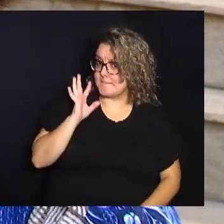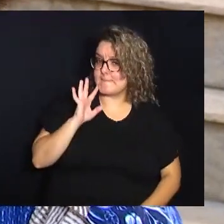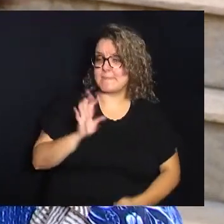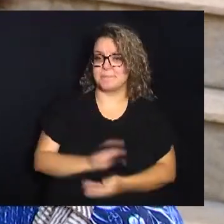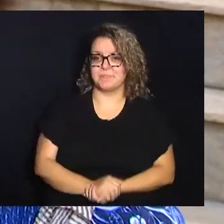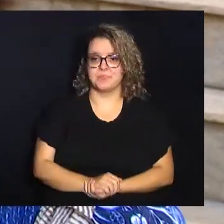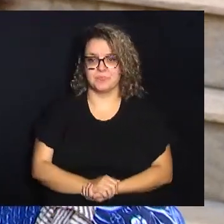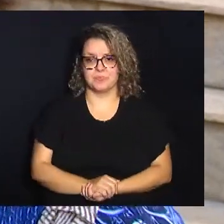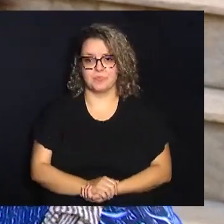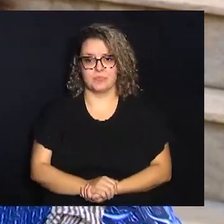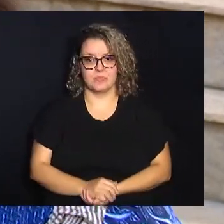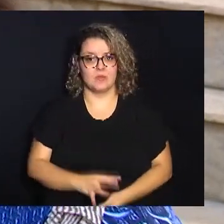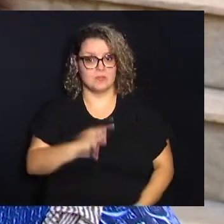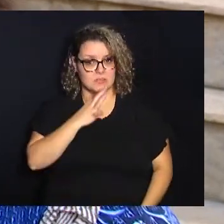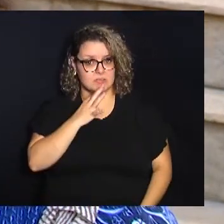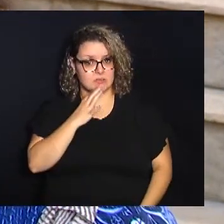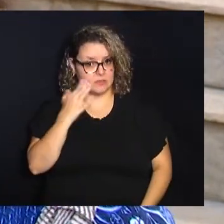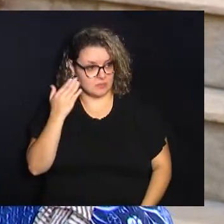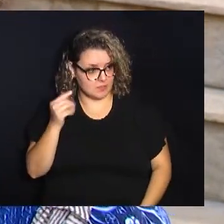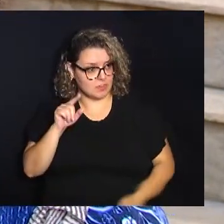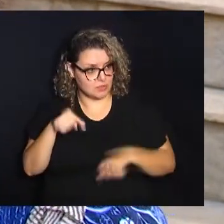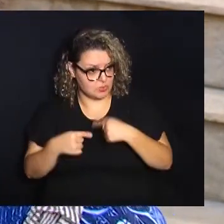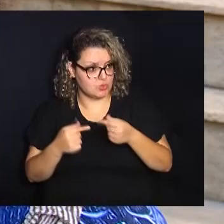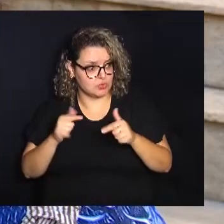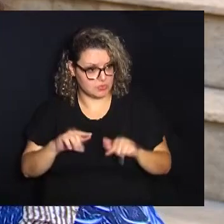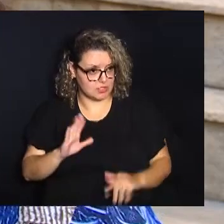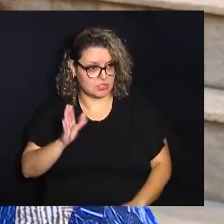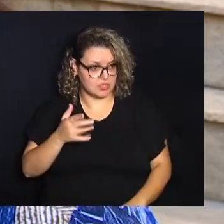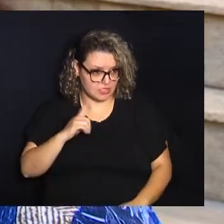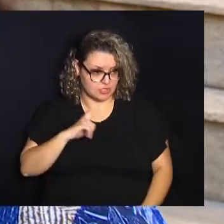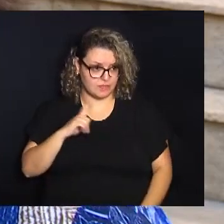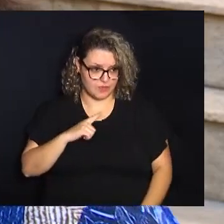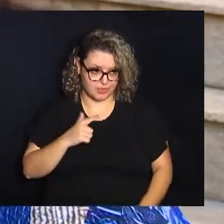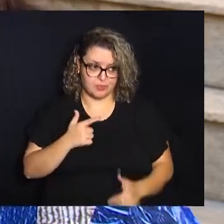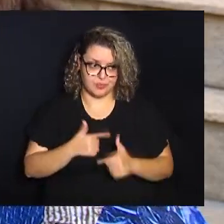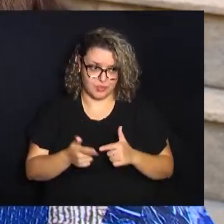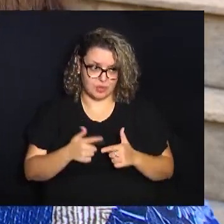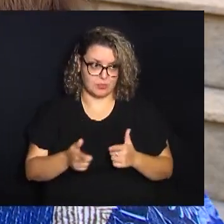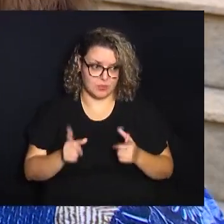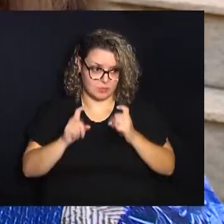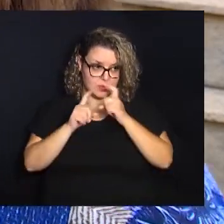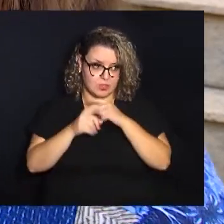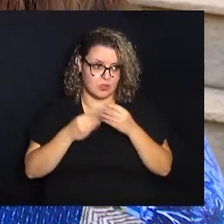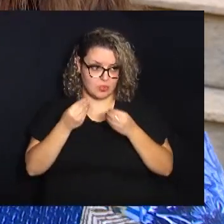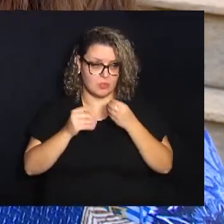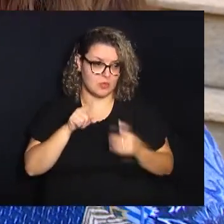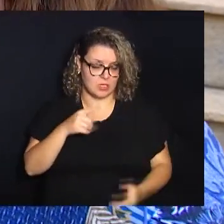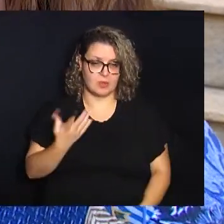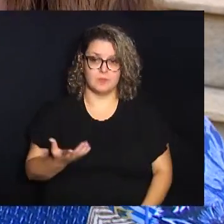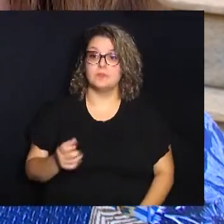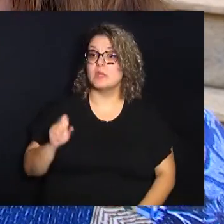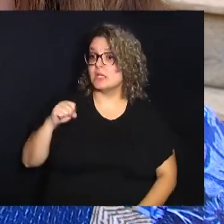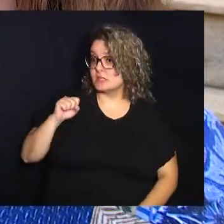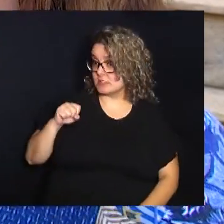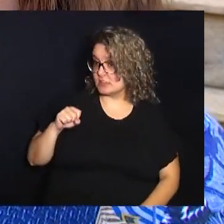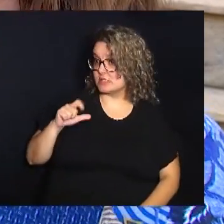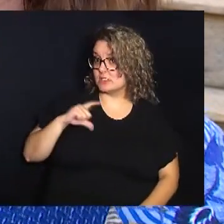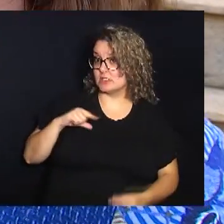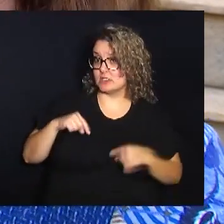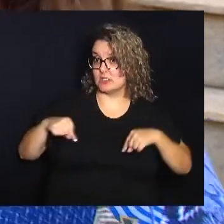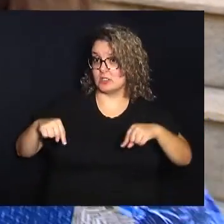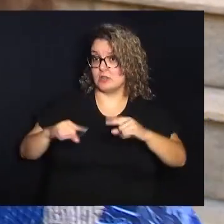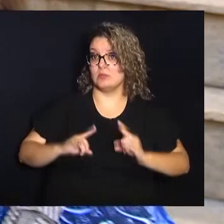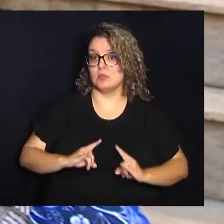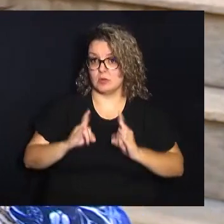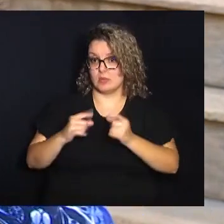condomínio bem bacana mas você tem conhecidos evidentemente em outros lugares que já passaram por situações complicadas como que foi isso sim